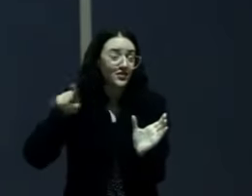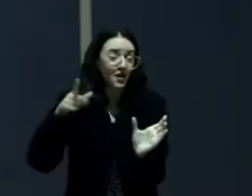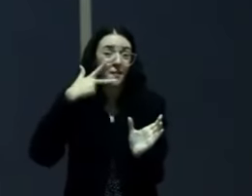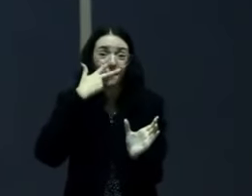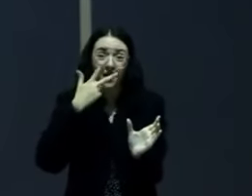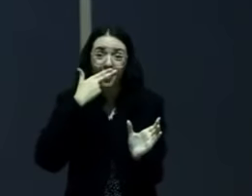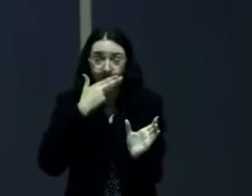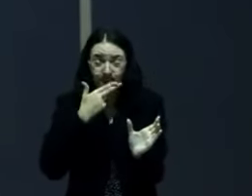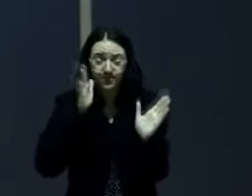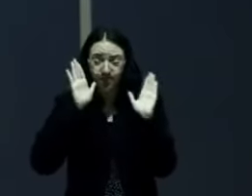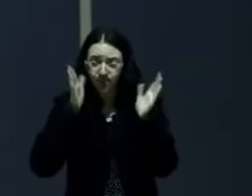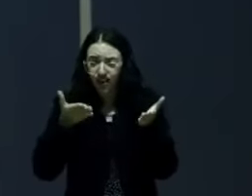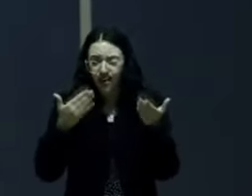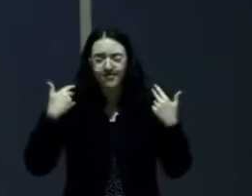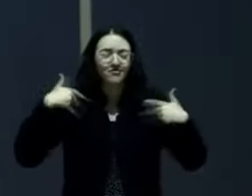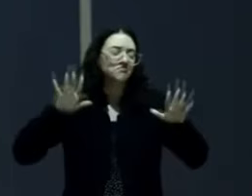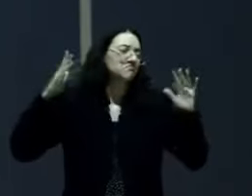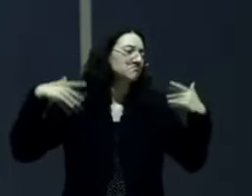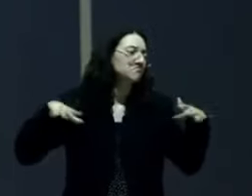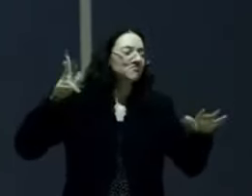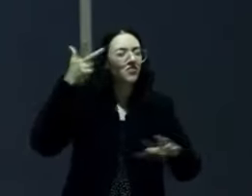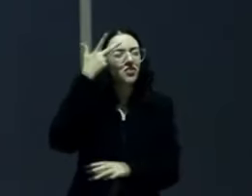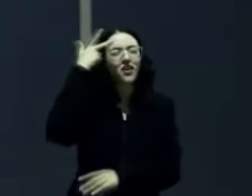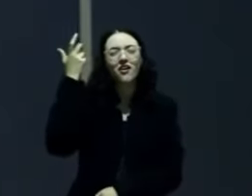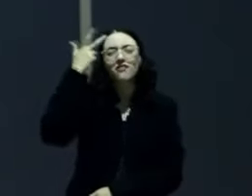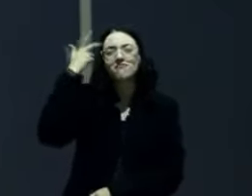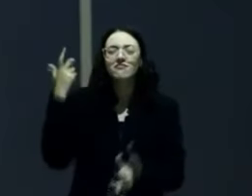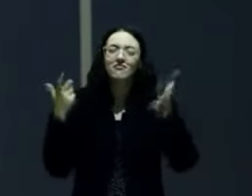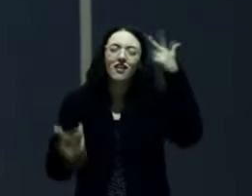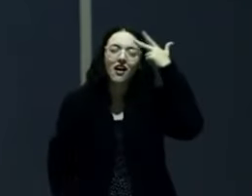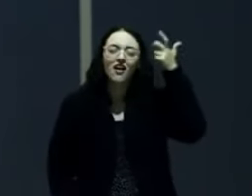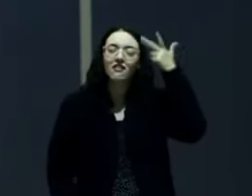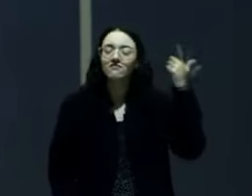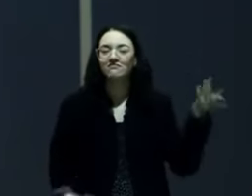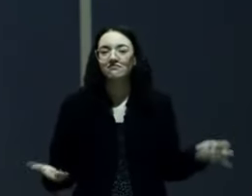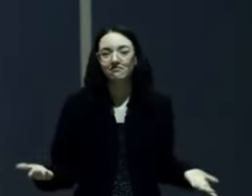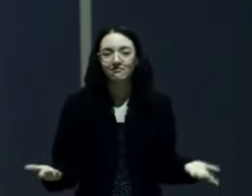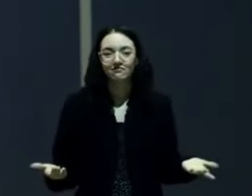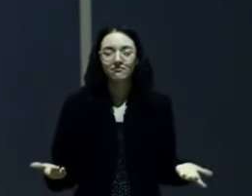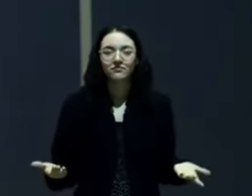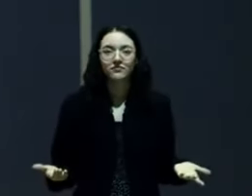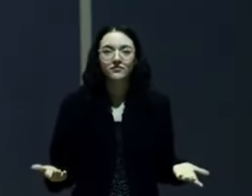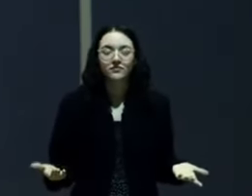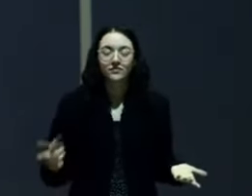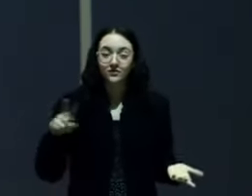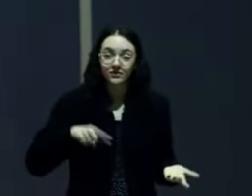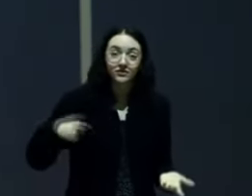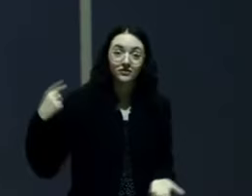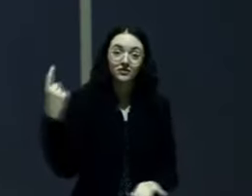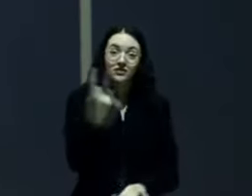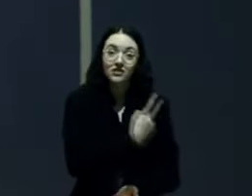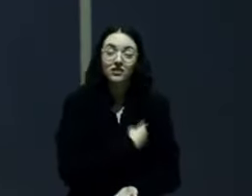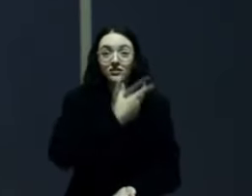E você está vivendo com isso de boa. nós esquecemos.